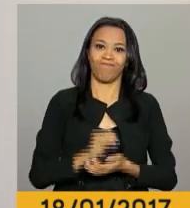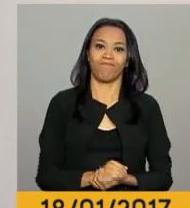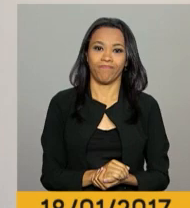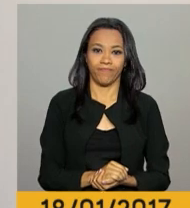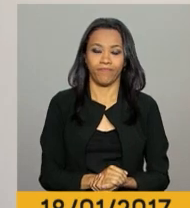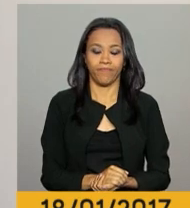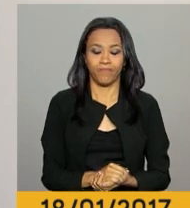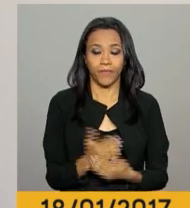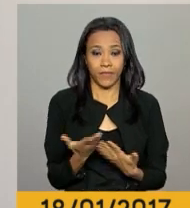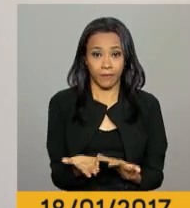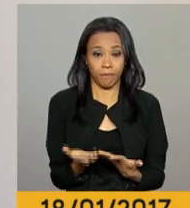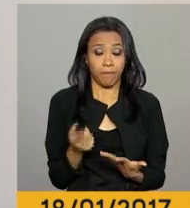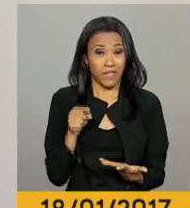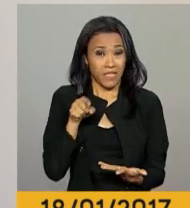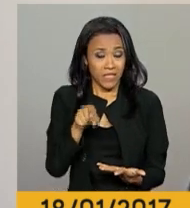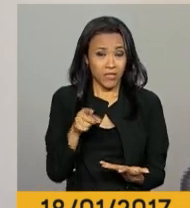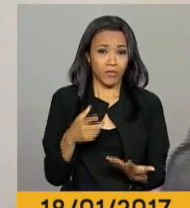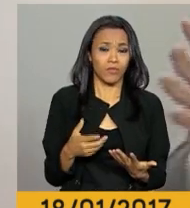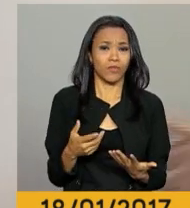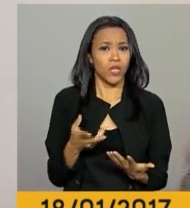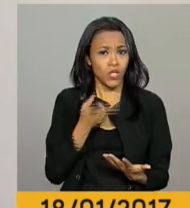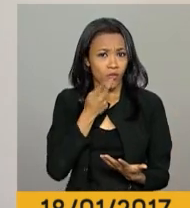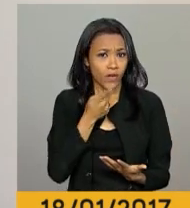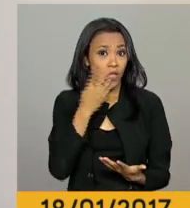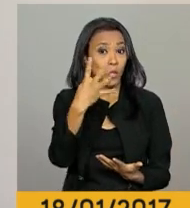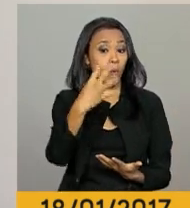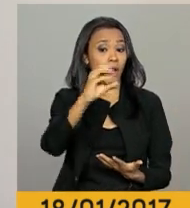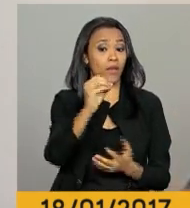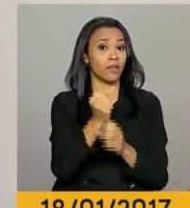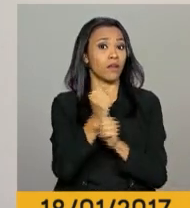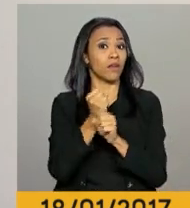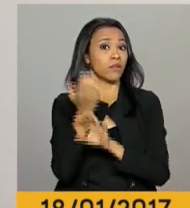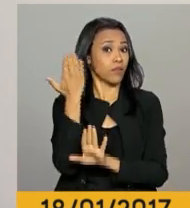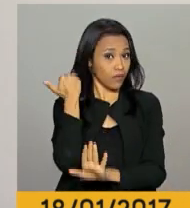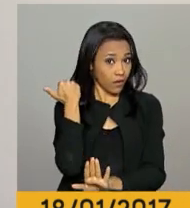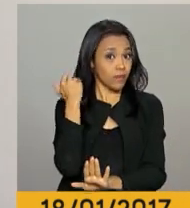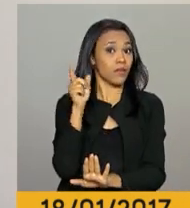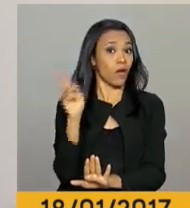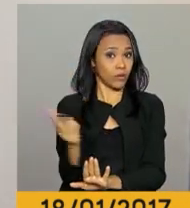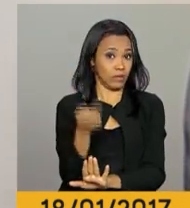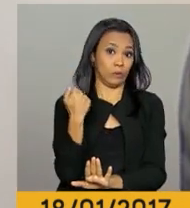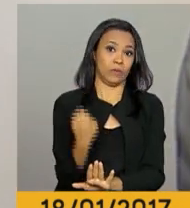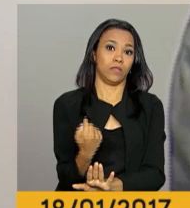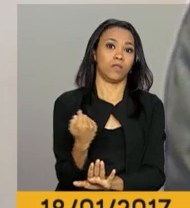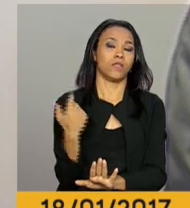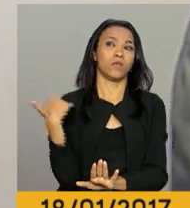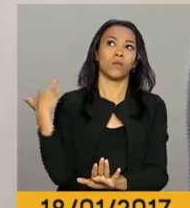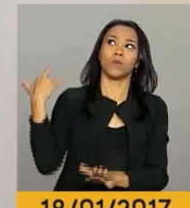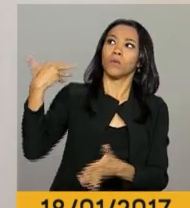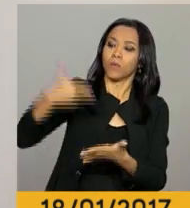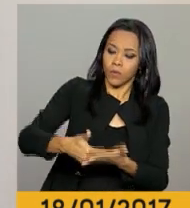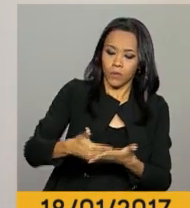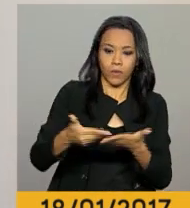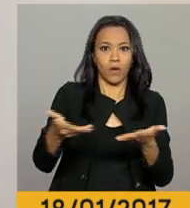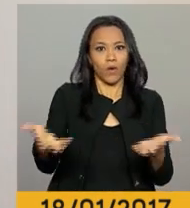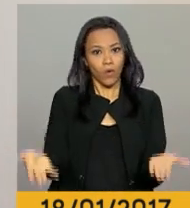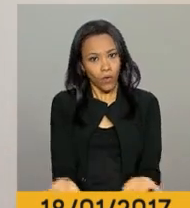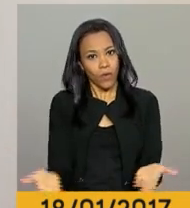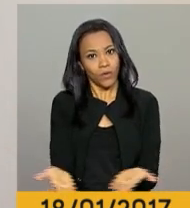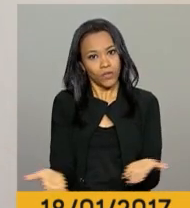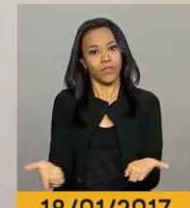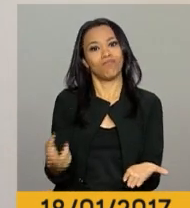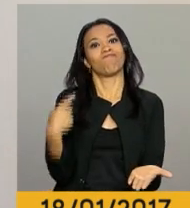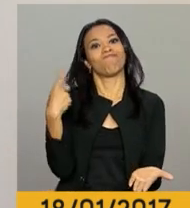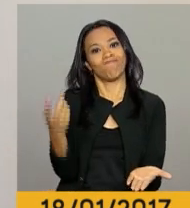vínculo nãoé e e isto interessante tô falando de 40 anos atrás pois muito bem 40 anos passados e nós estamos aqui de